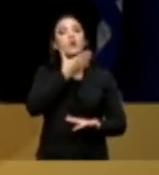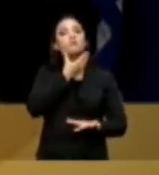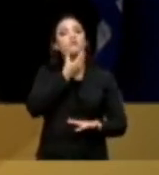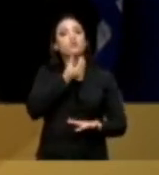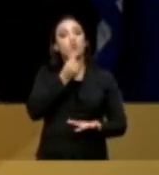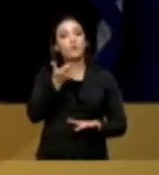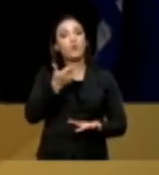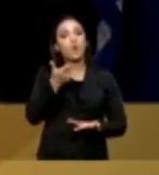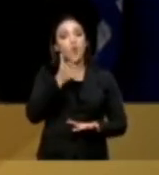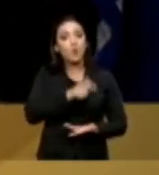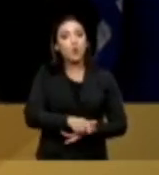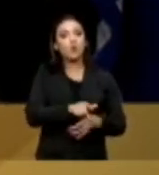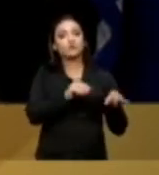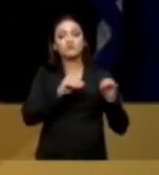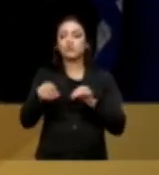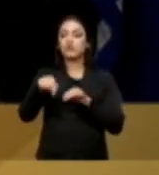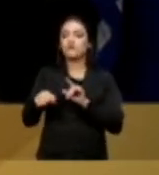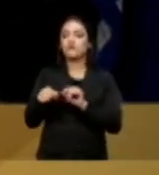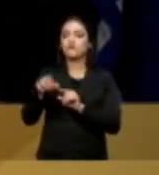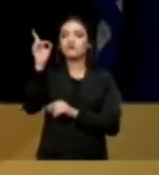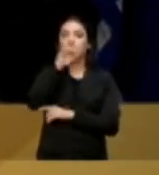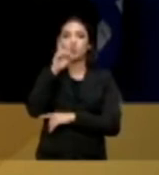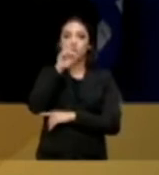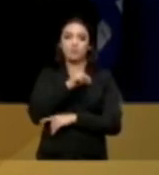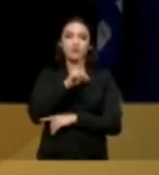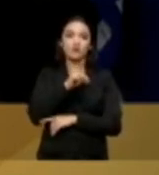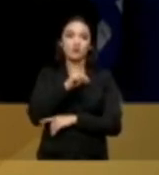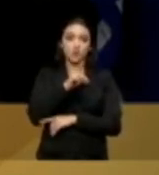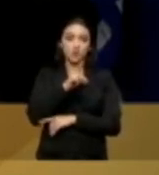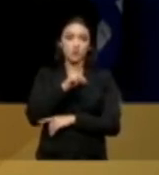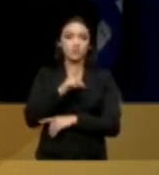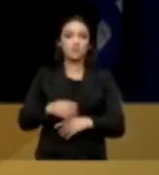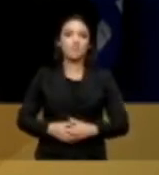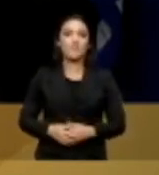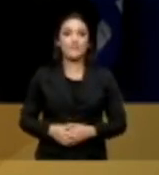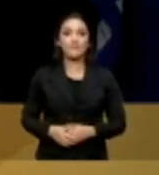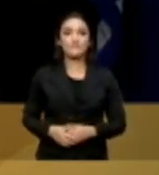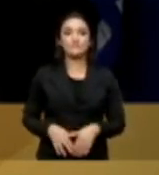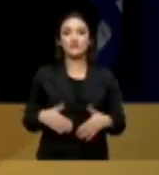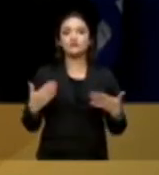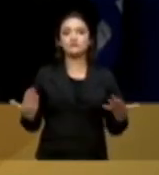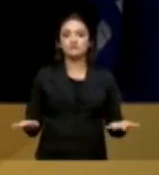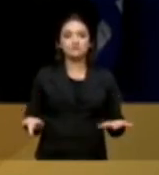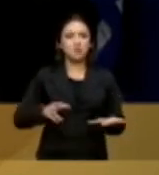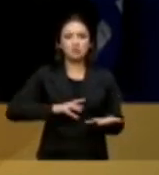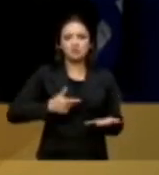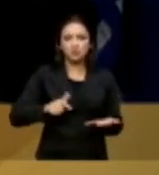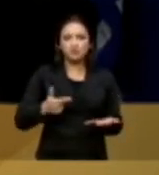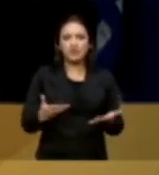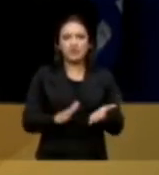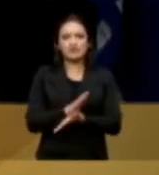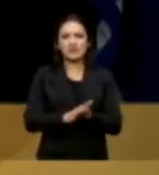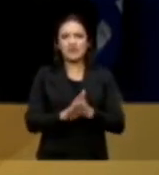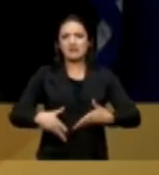para Manaus no mesmo dia e horário que os demais fariam o exame naquela cidade é medida que não gera ônus para a administração